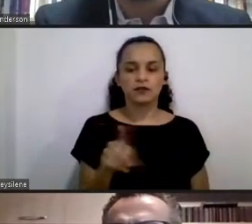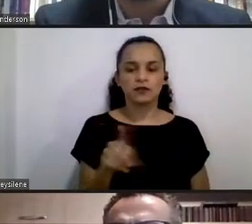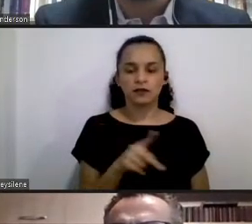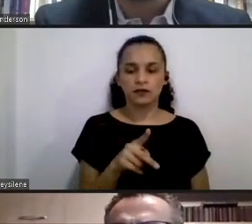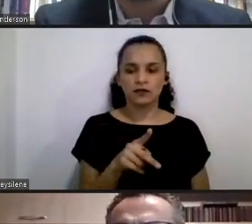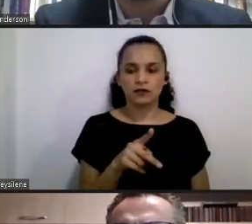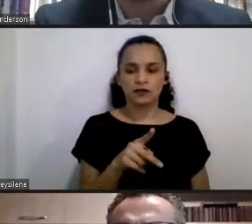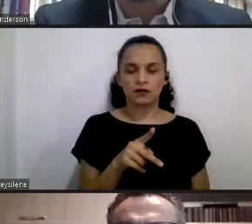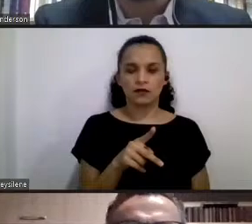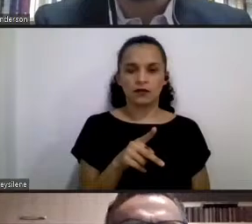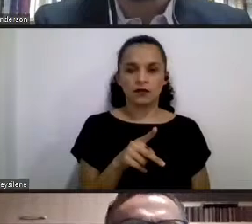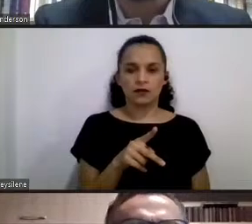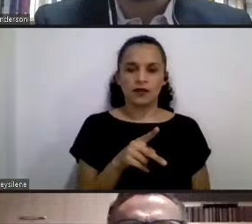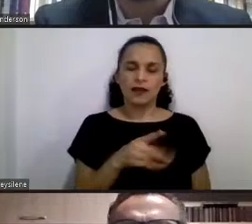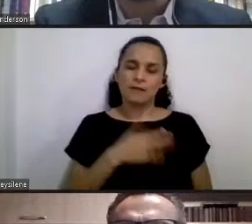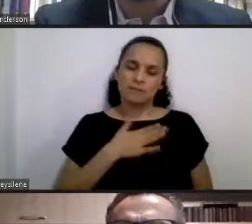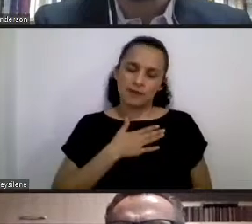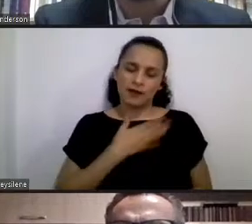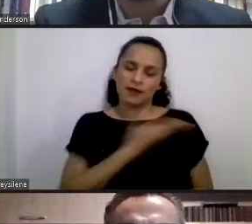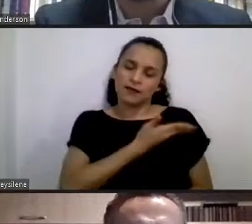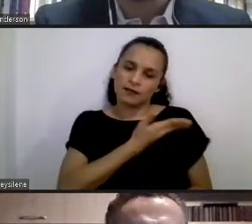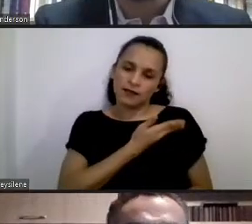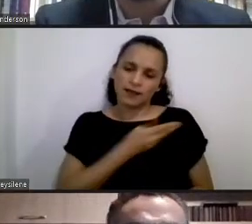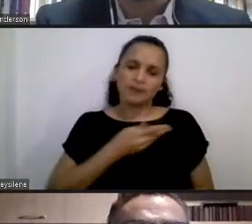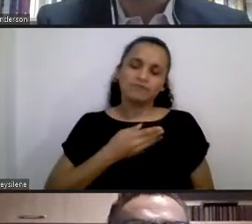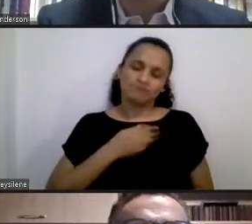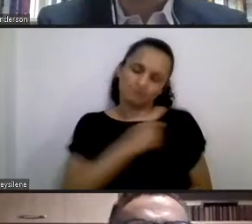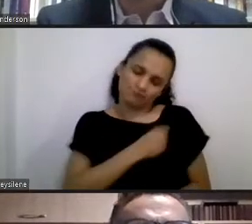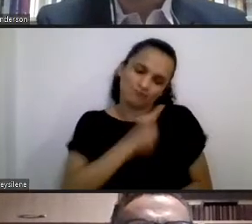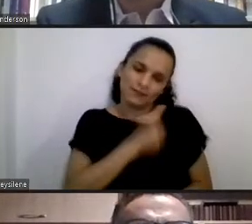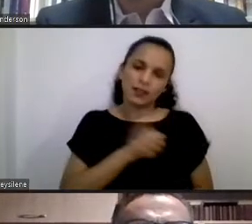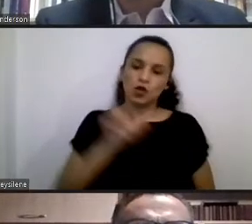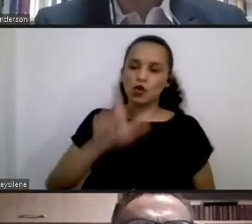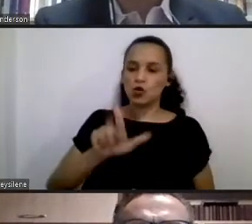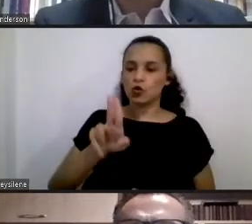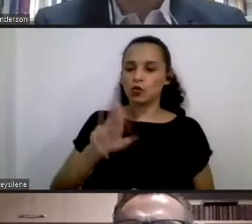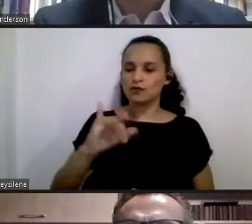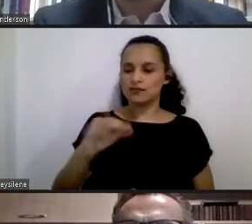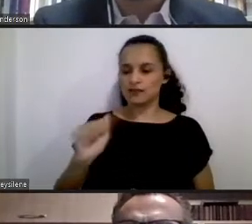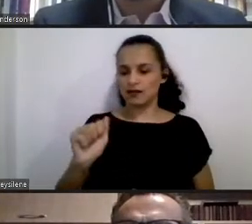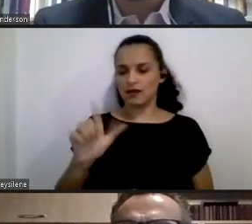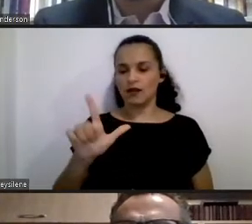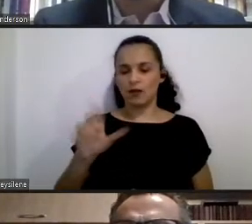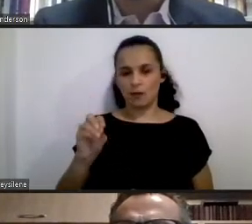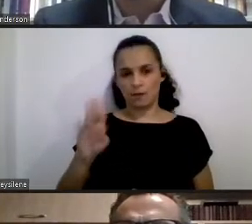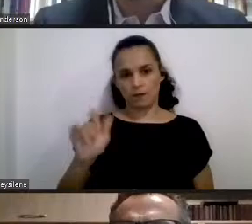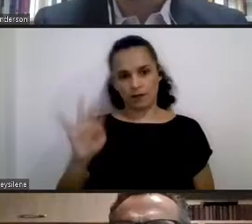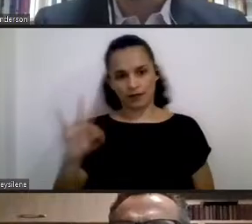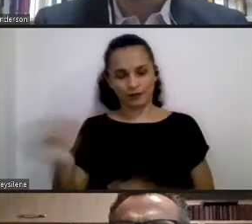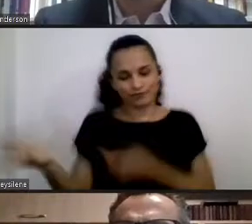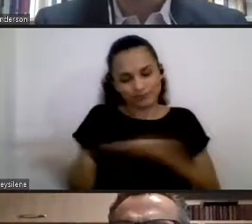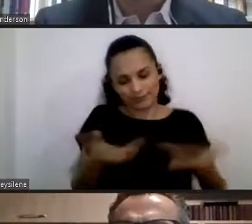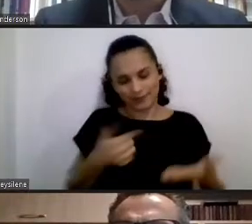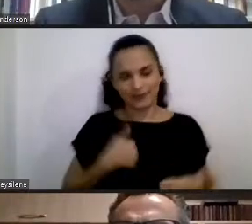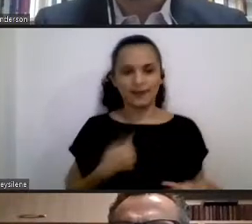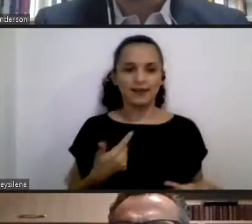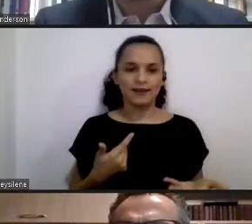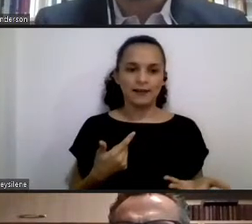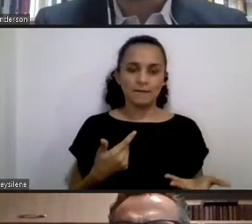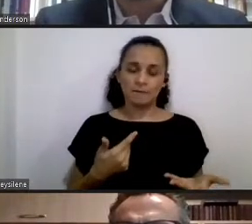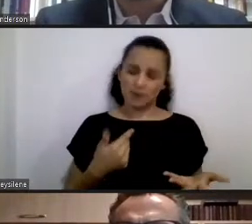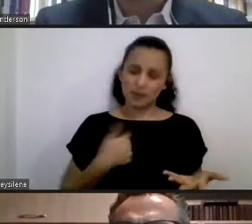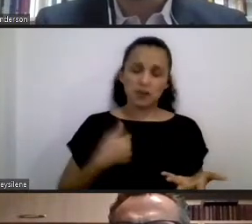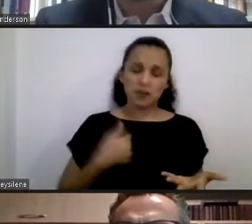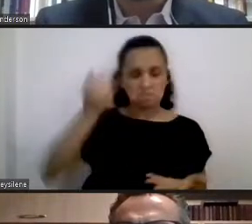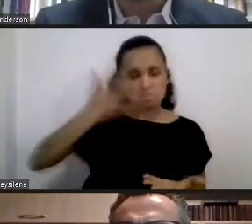da minha saudosa colega e amiga Lúcia Lobato. E eu fiz uma palestra que